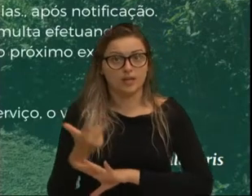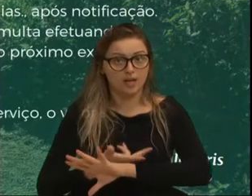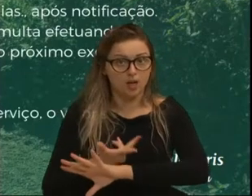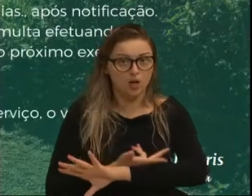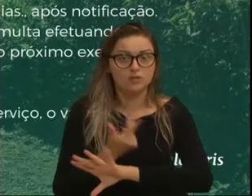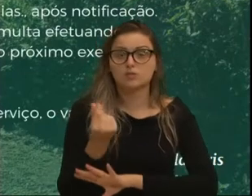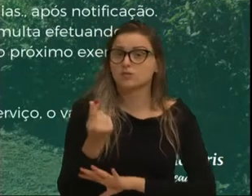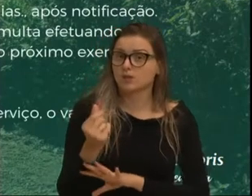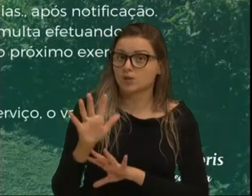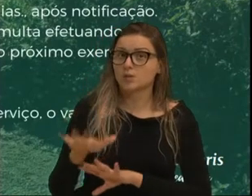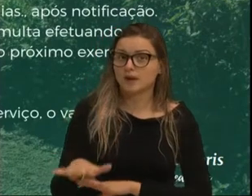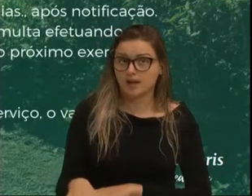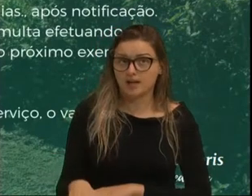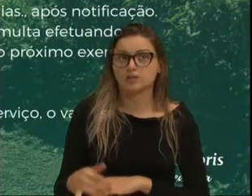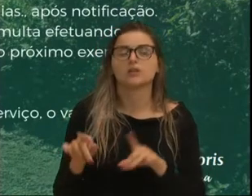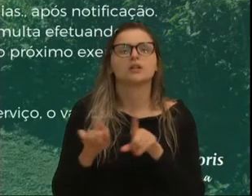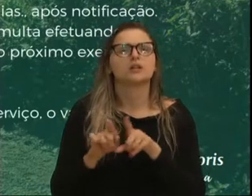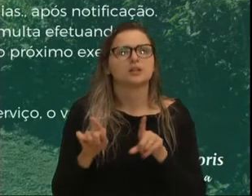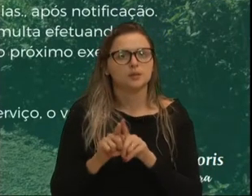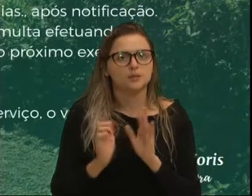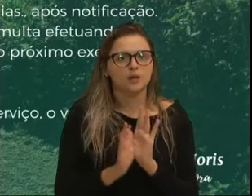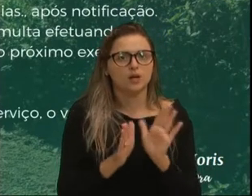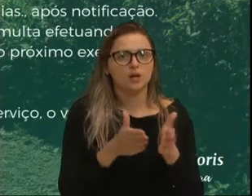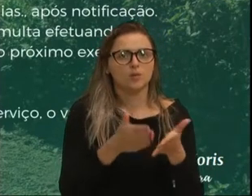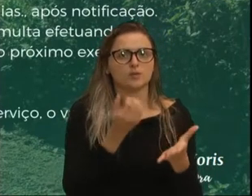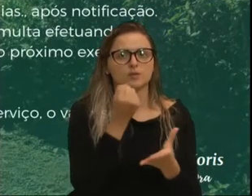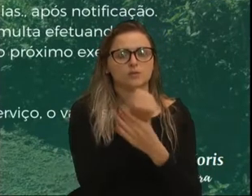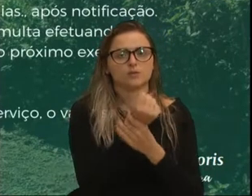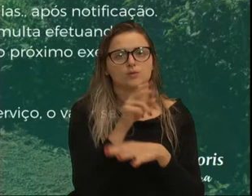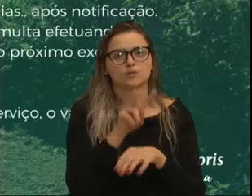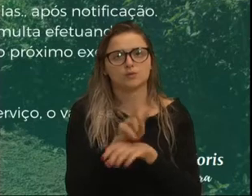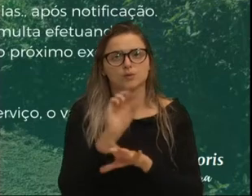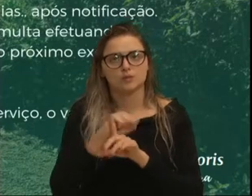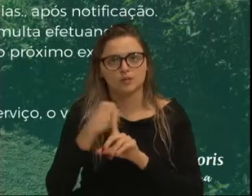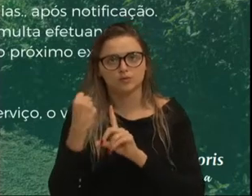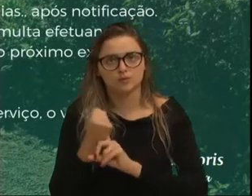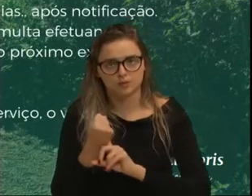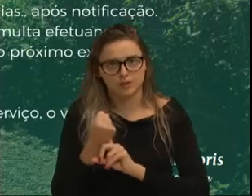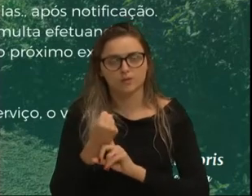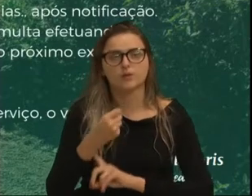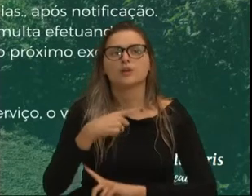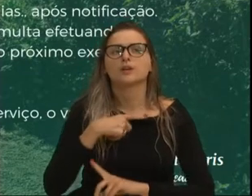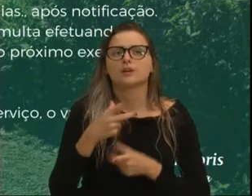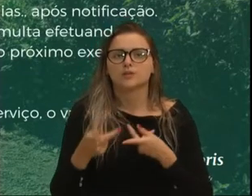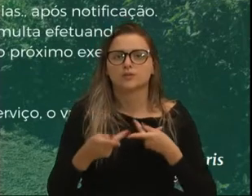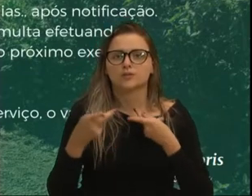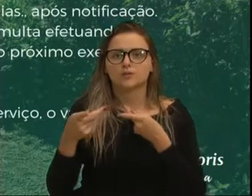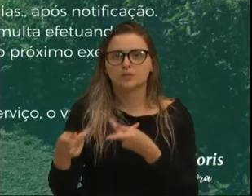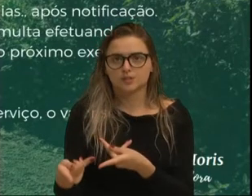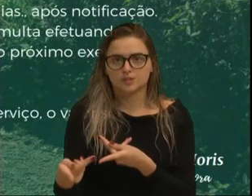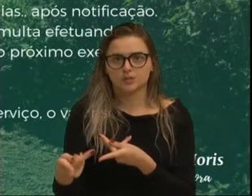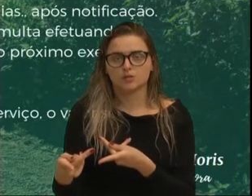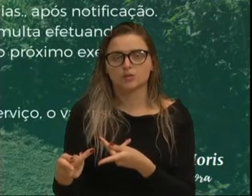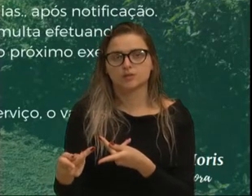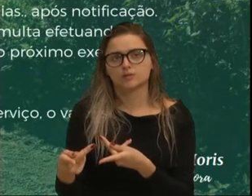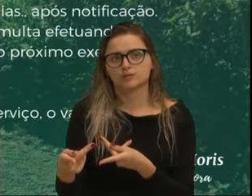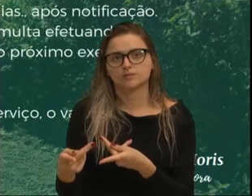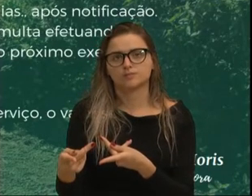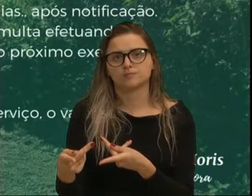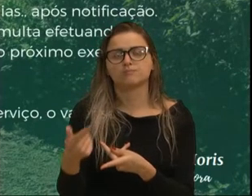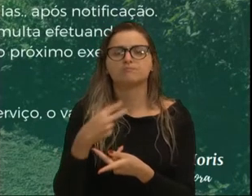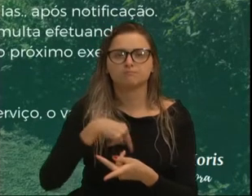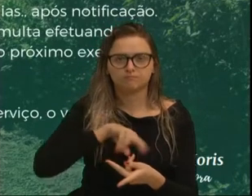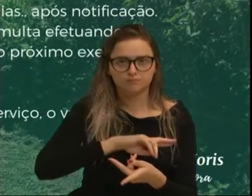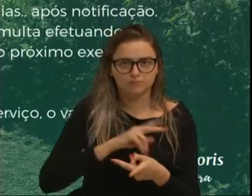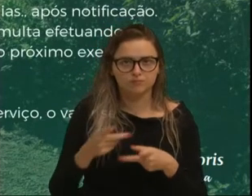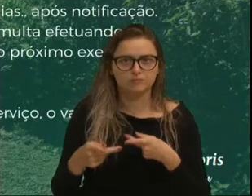menor. Recentemente, a Comissão de Segurança Pública e Proteção Social esteve visitando, colegas vereadores, estivemos